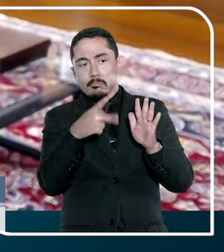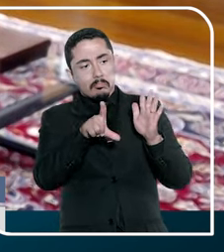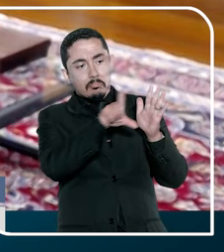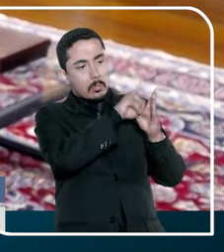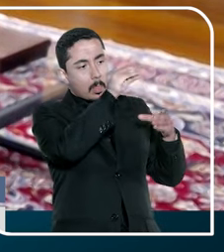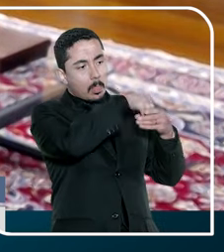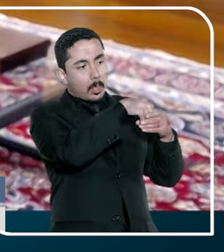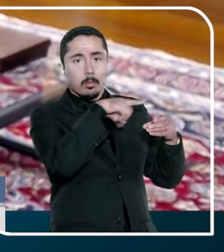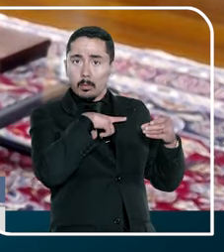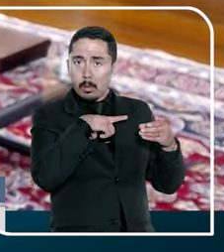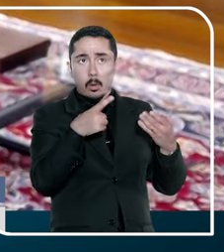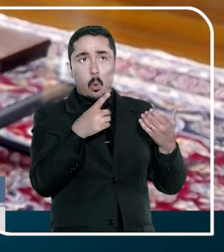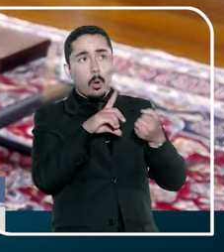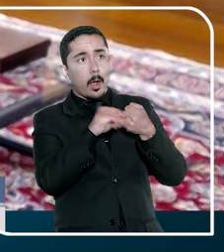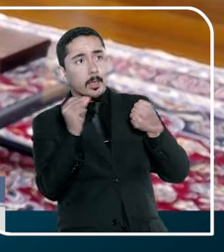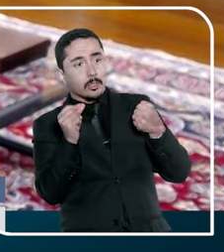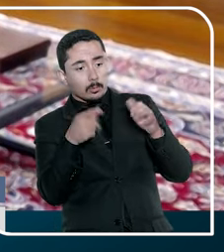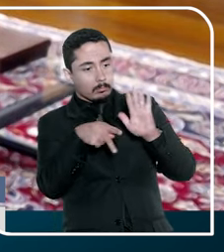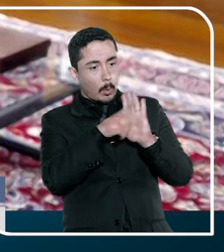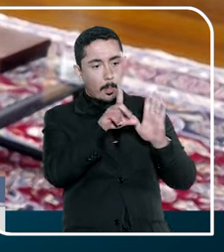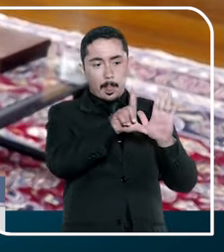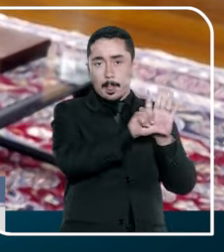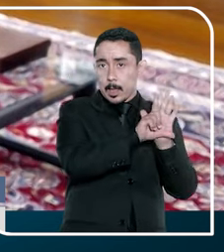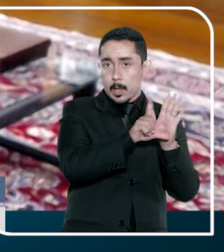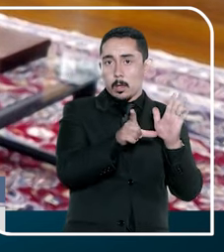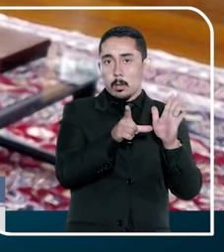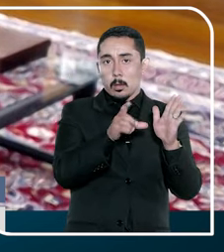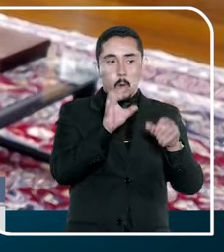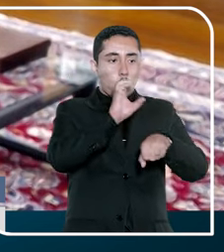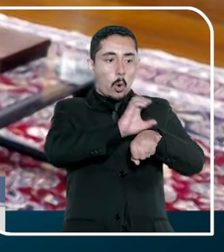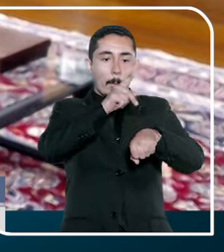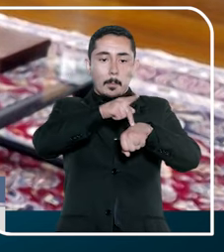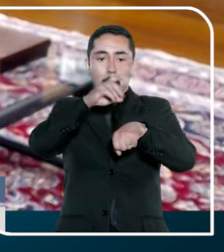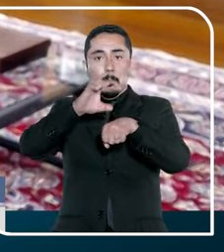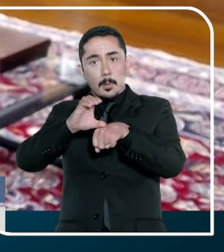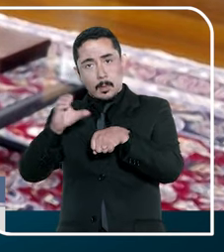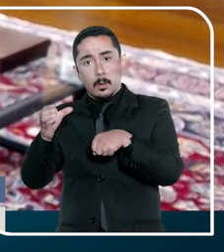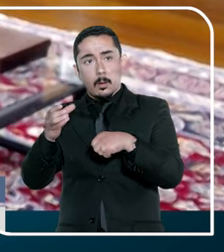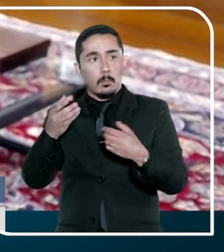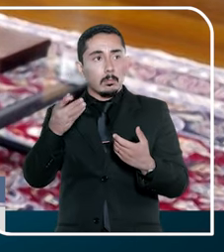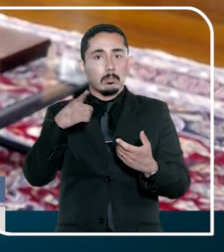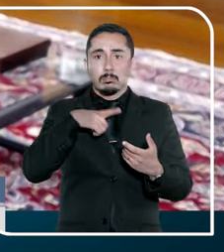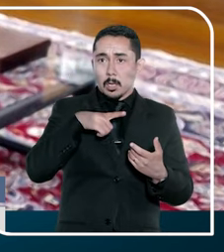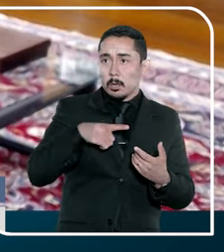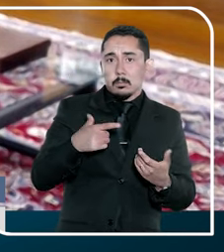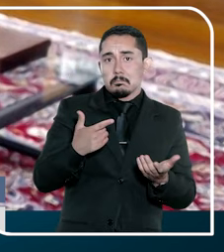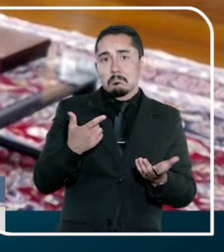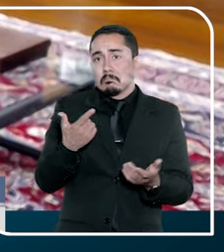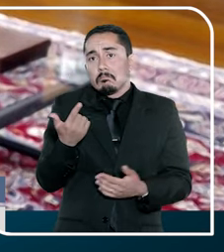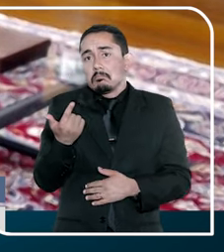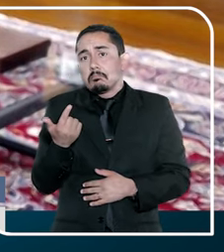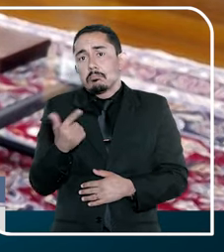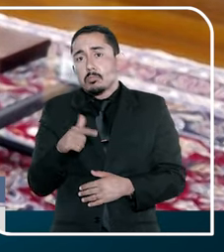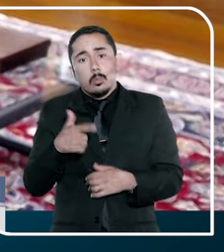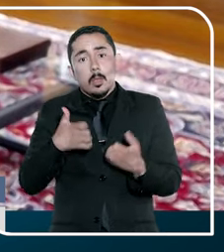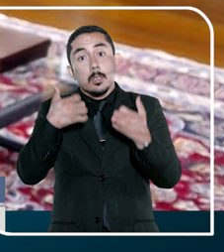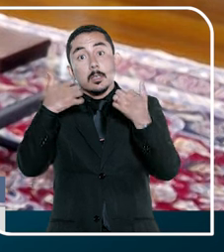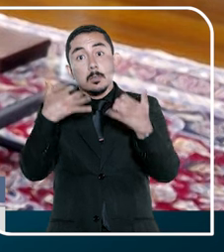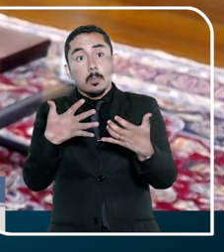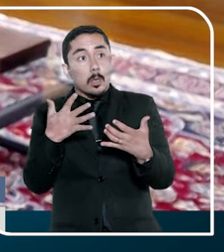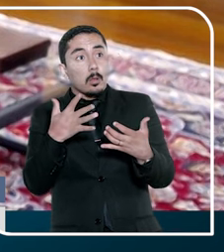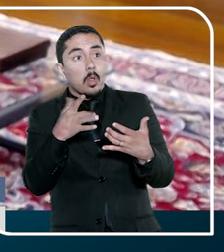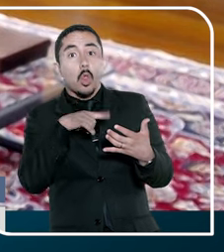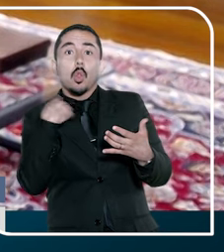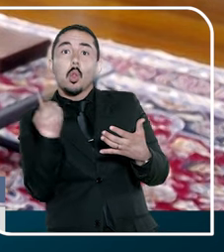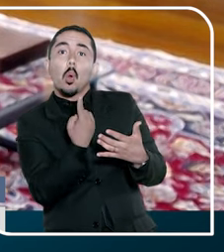lei seja no código penal ou código de processo penal que diga Em que situações nós podemos